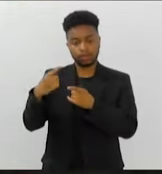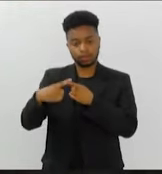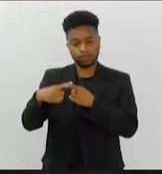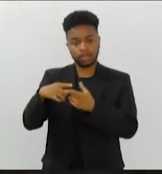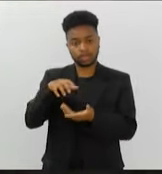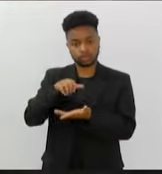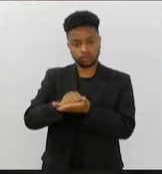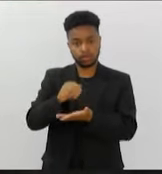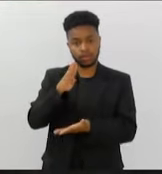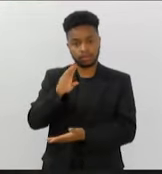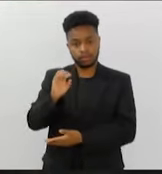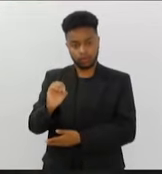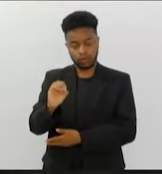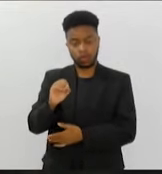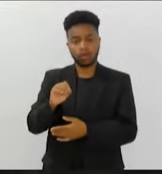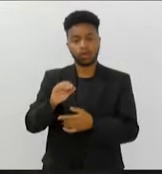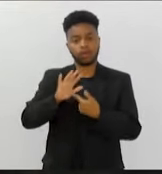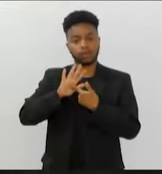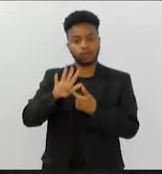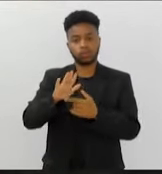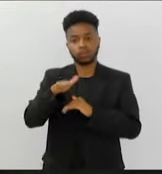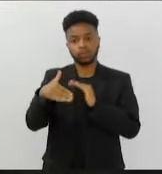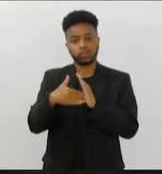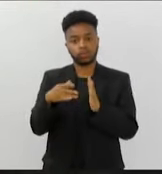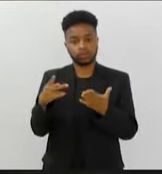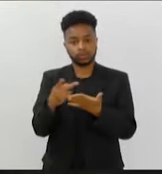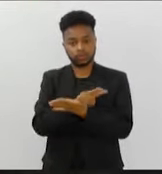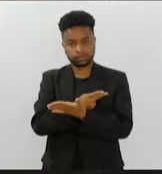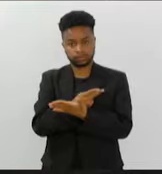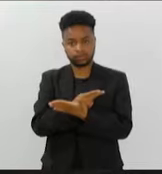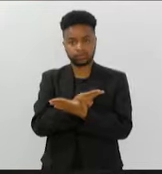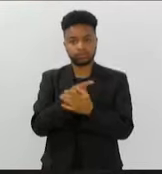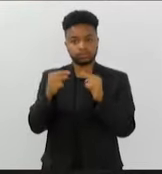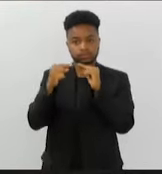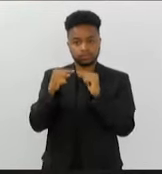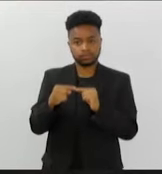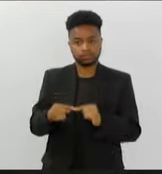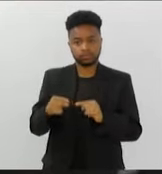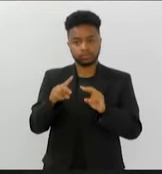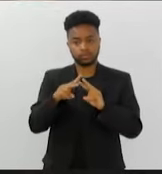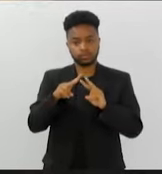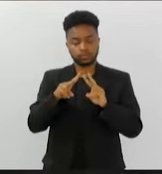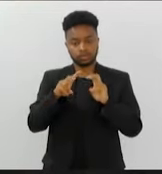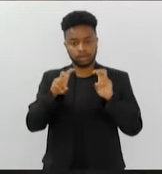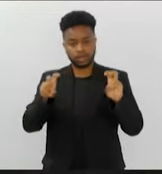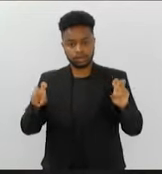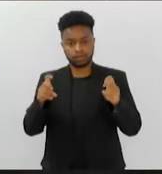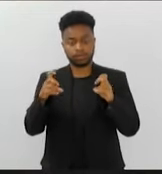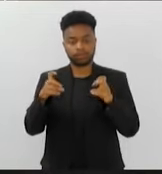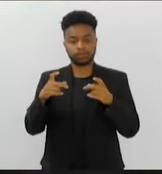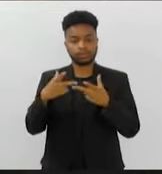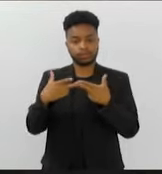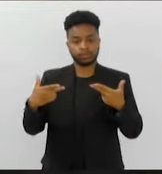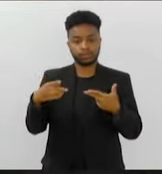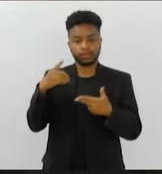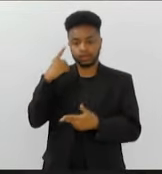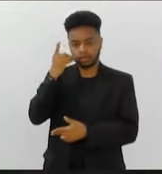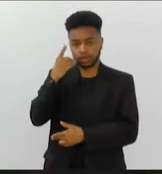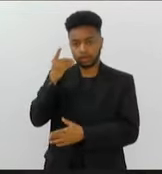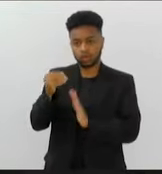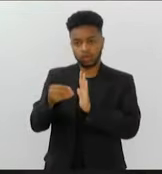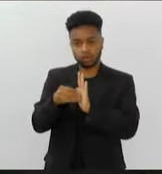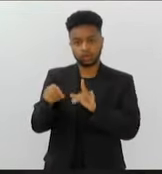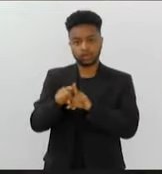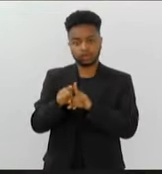ocorrência, inclusive relatando tudo o que aconteceu, a partir de todas as questões que foram colocadas também pelo deputado e pelo vereador,